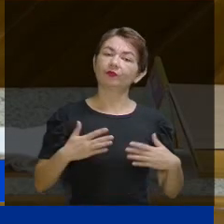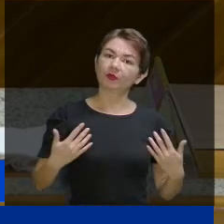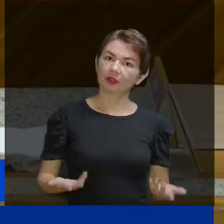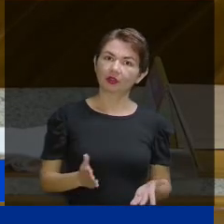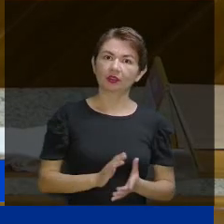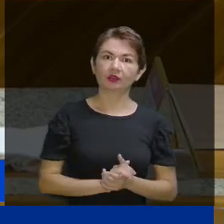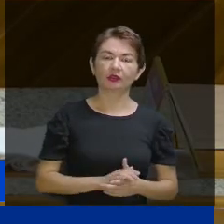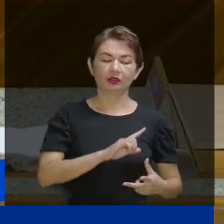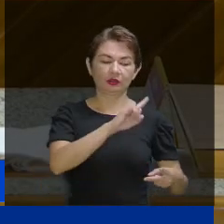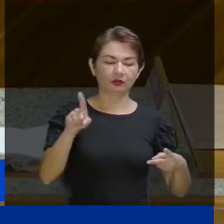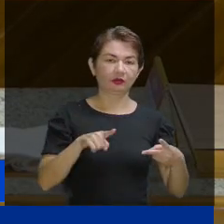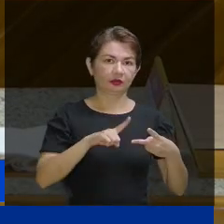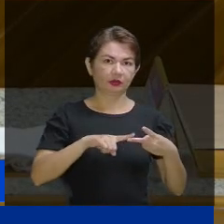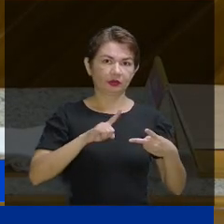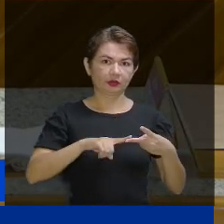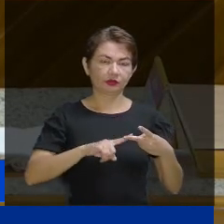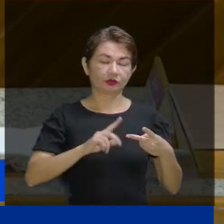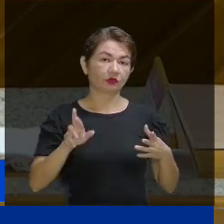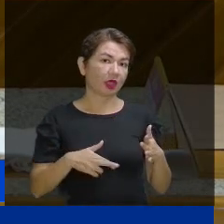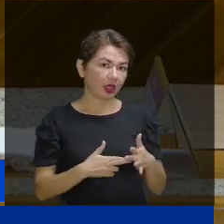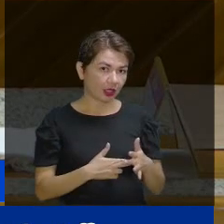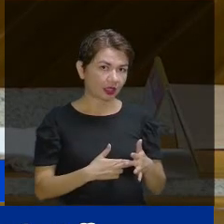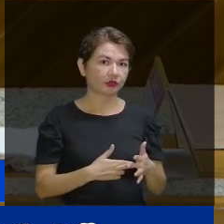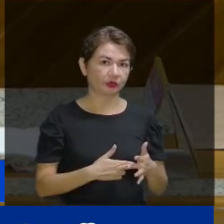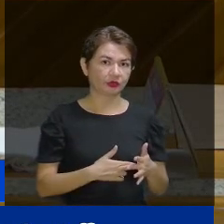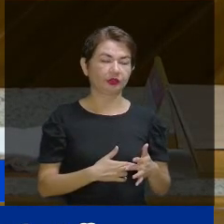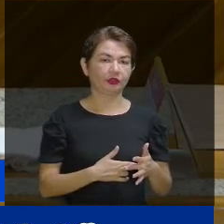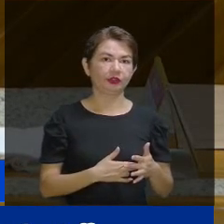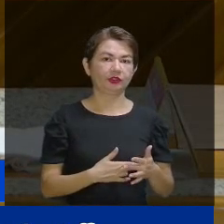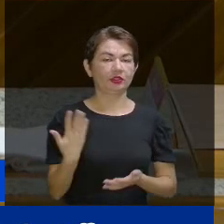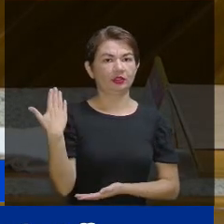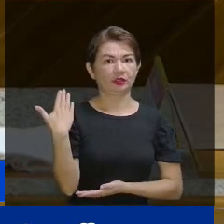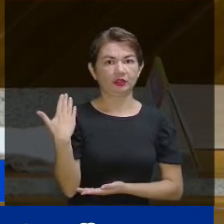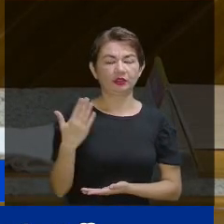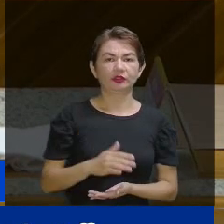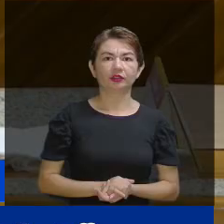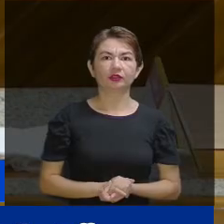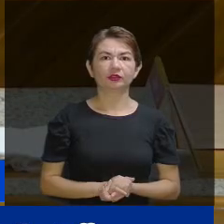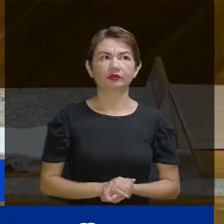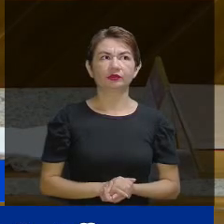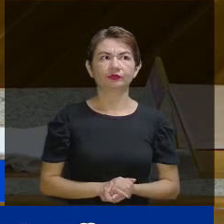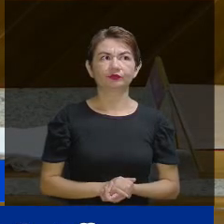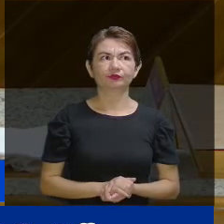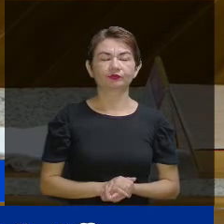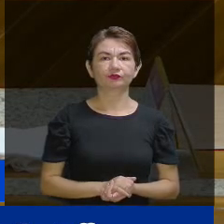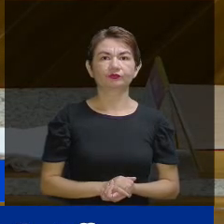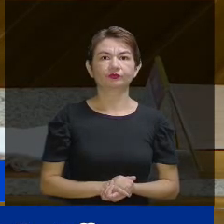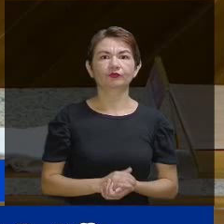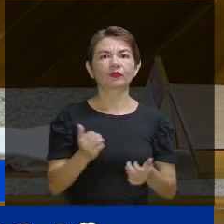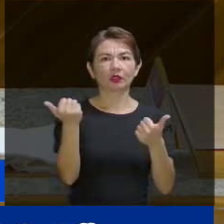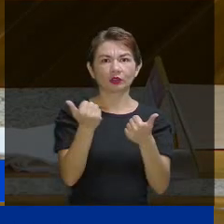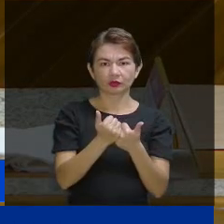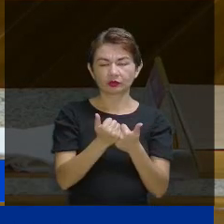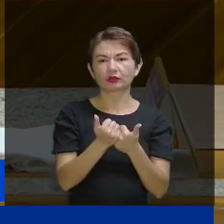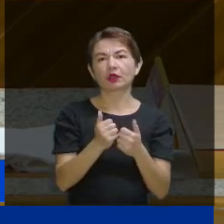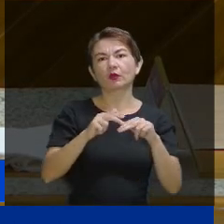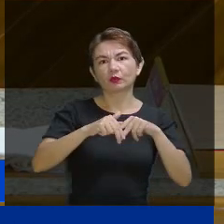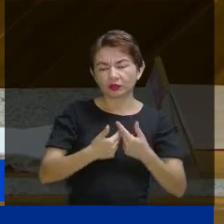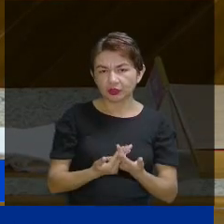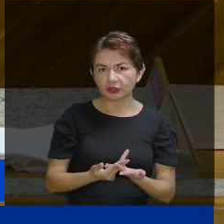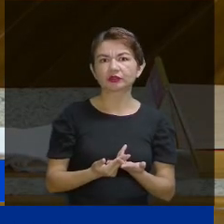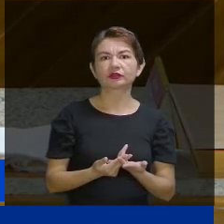Então, o segundo ponto, a relatoria. A quem caberia a relatoria seria que haver uma redistribuição em